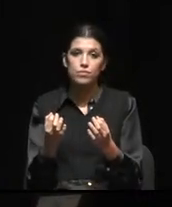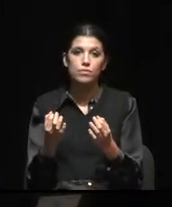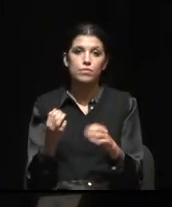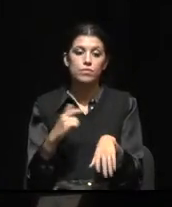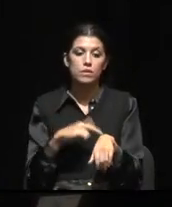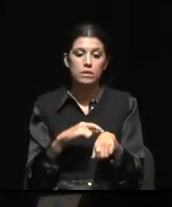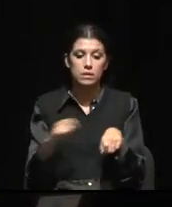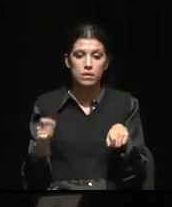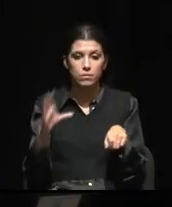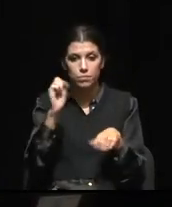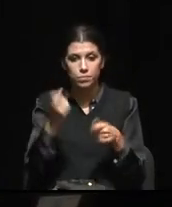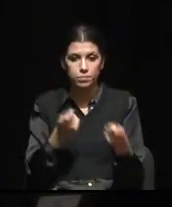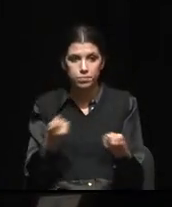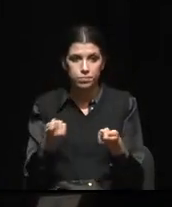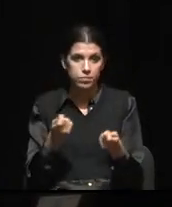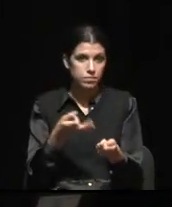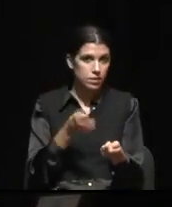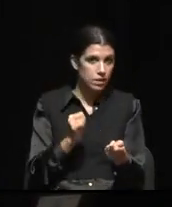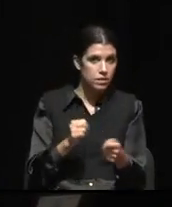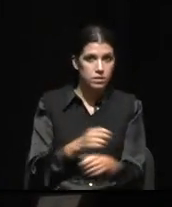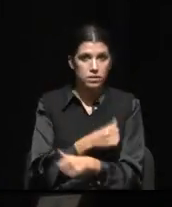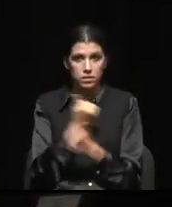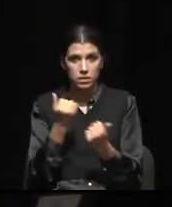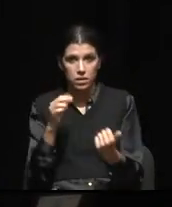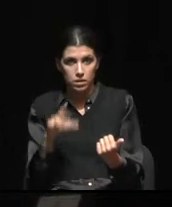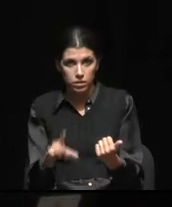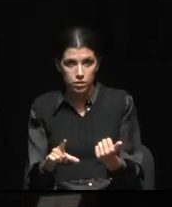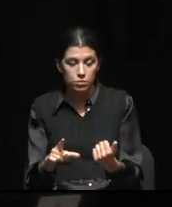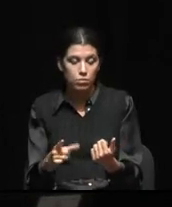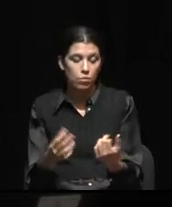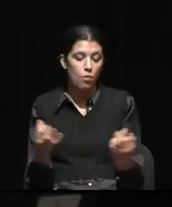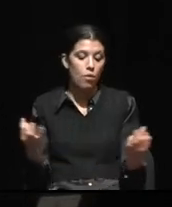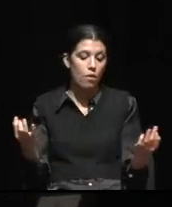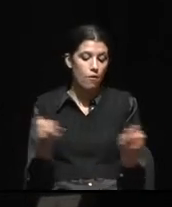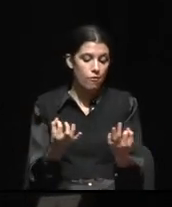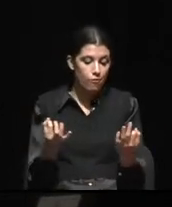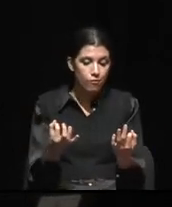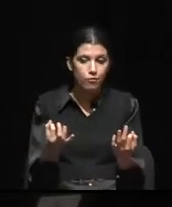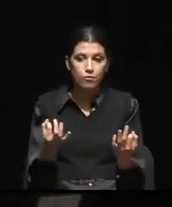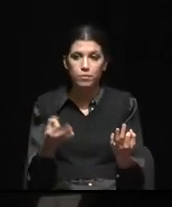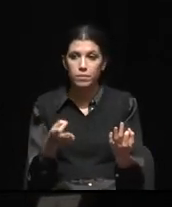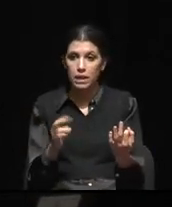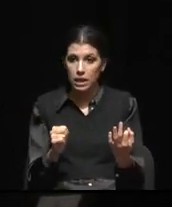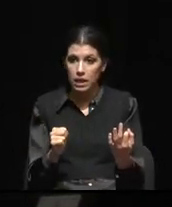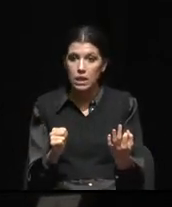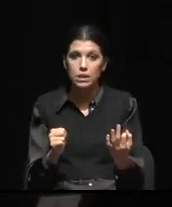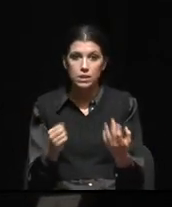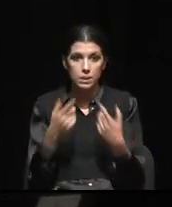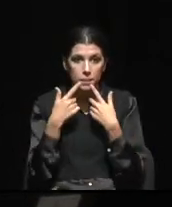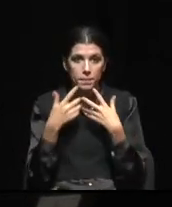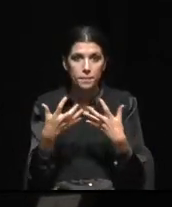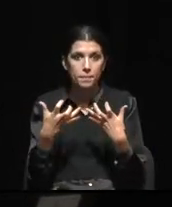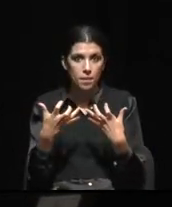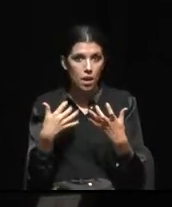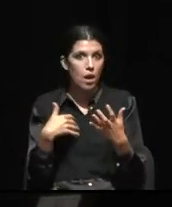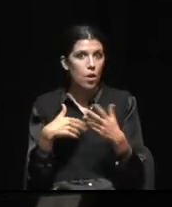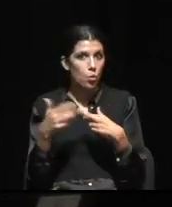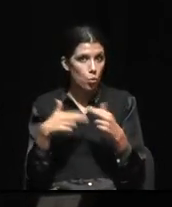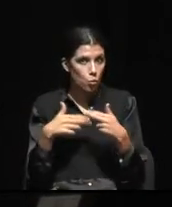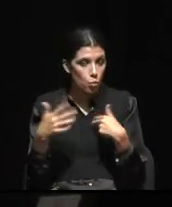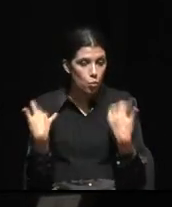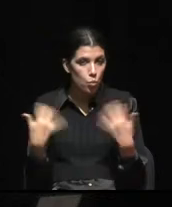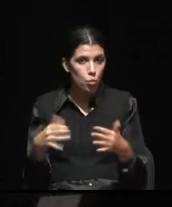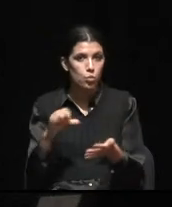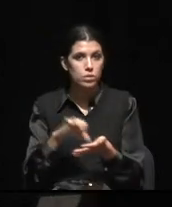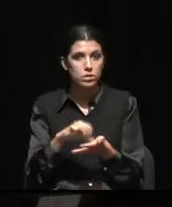o tempo de governação do PS na cidade de Lisboa foi muito aquilo que o PS fez no centro histórico da cidade de Lisboa